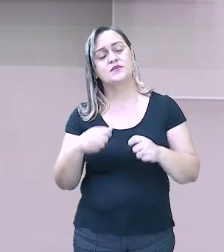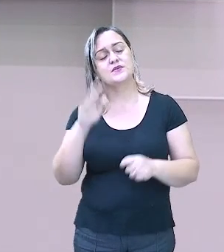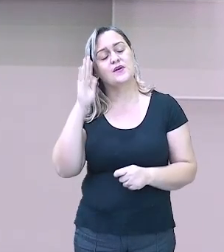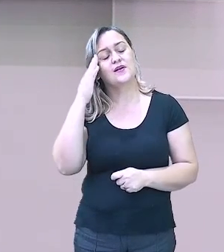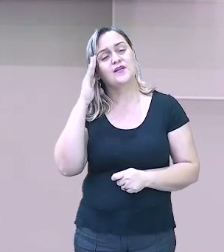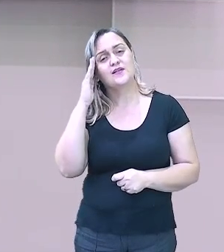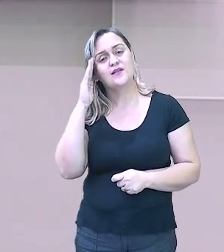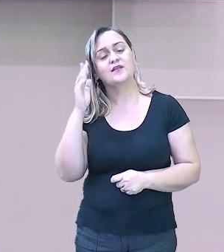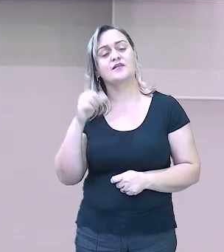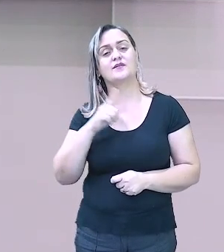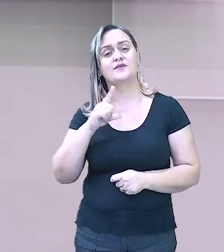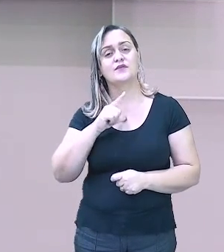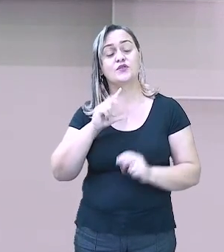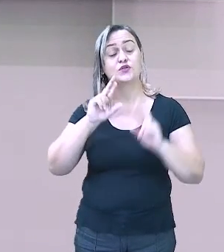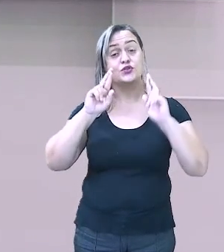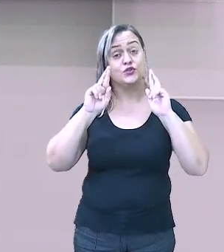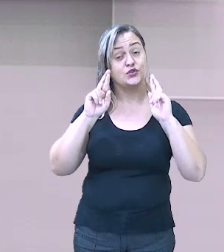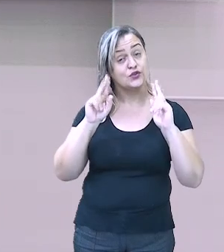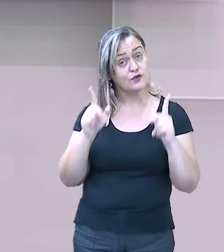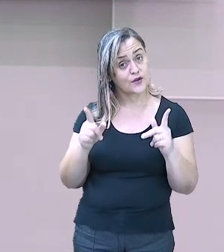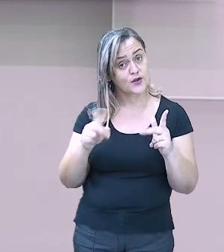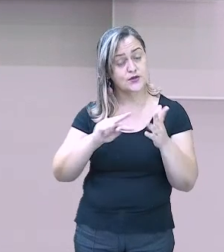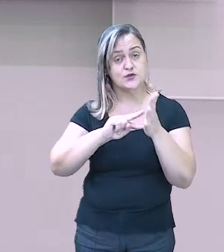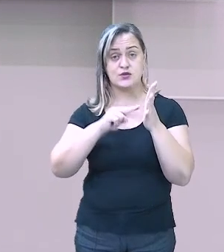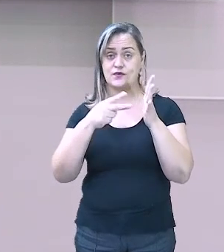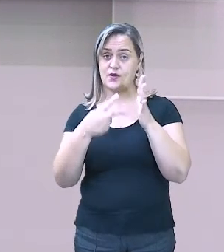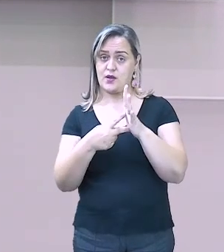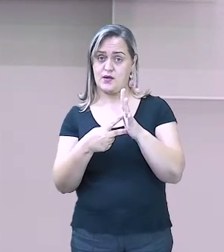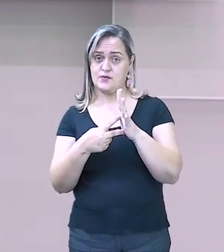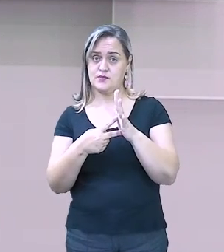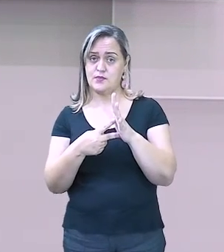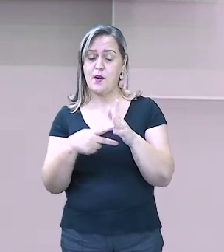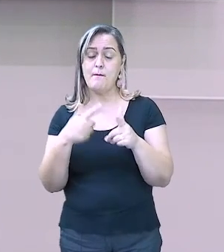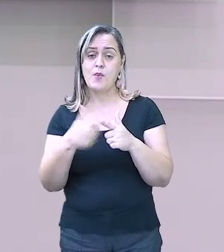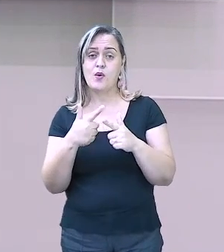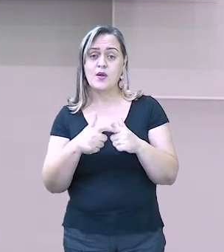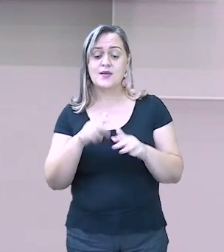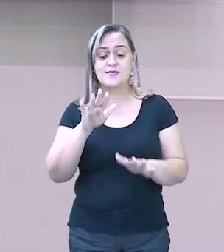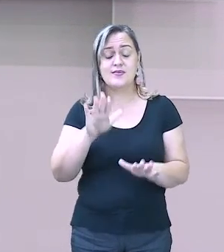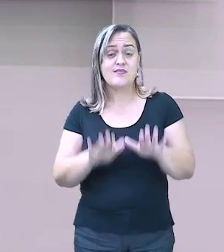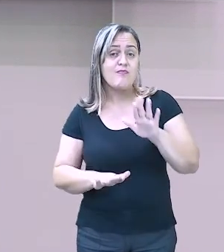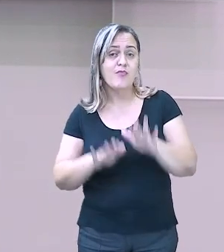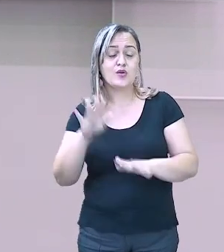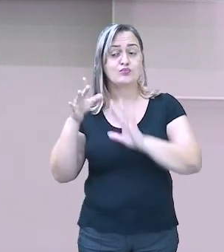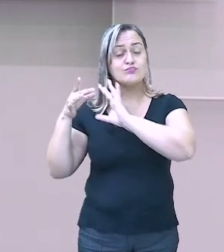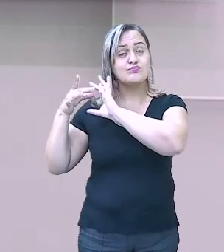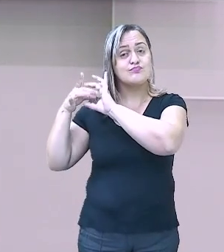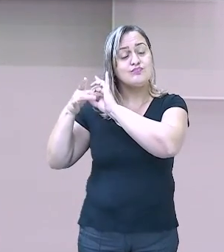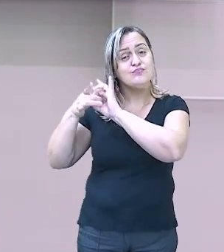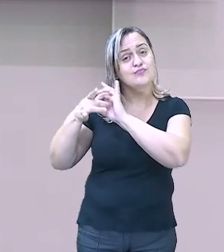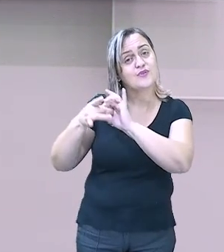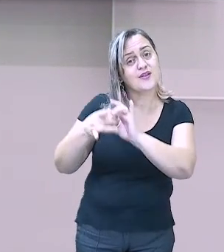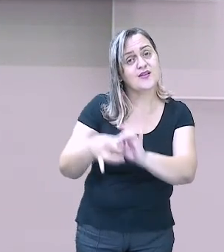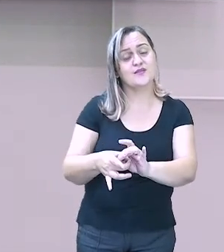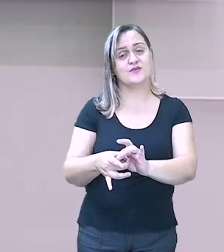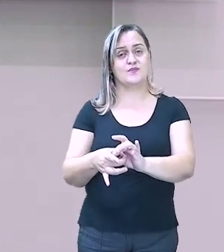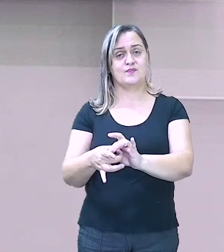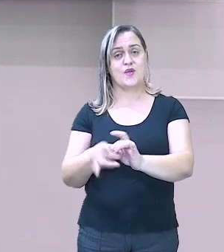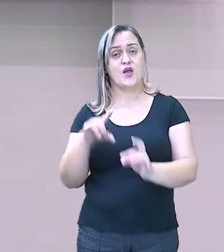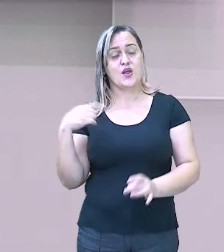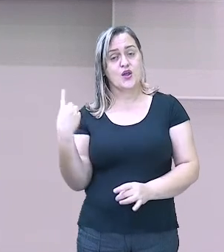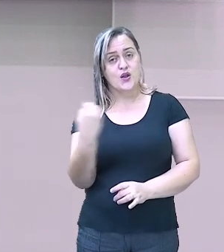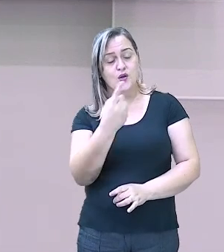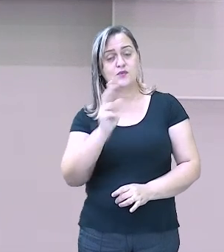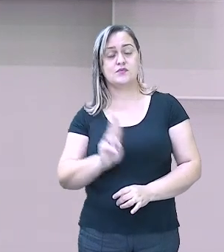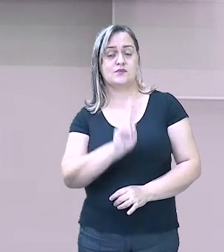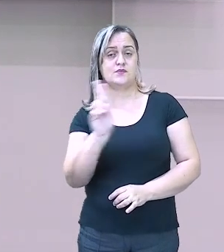diferença aqui dos significados, não é isso? Para cada situação, vocês devem escolher a interjeição que vai